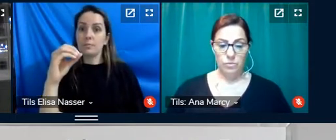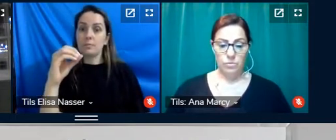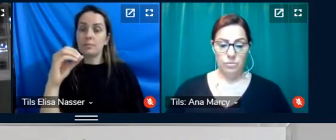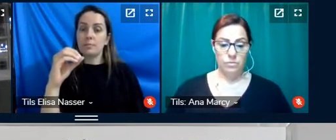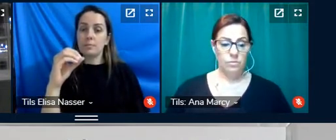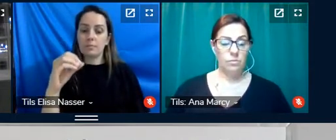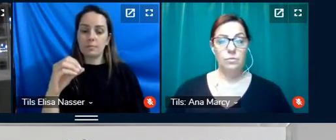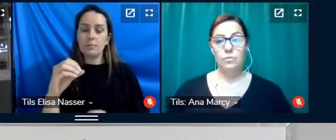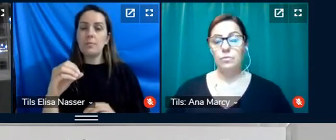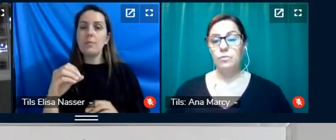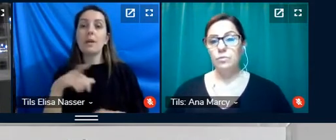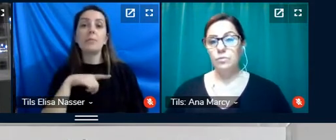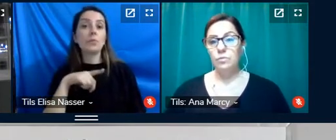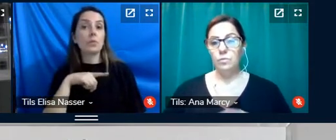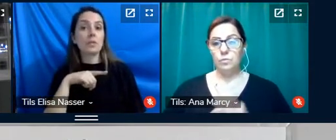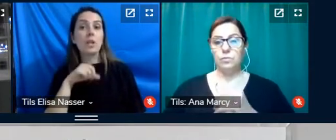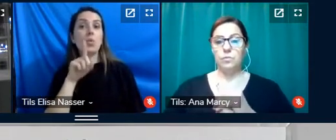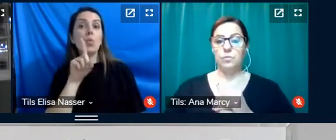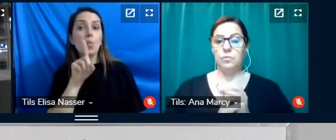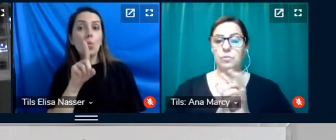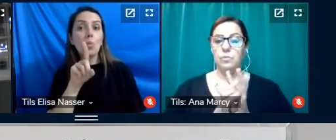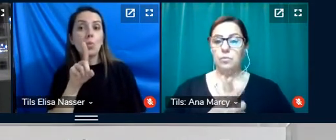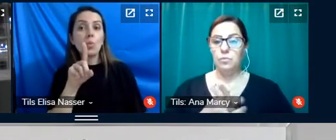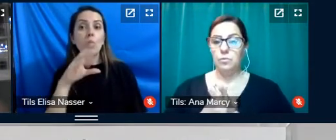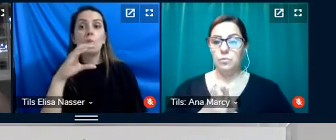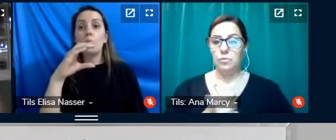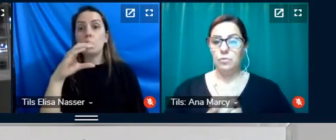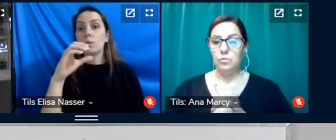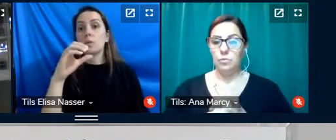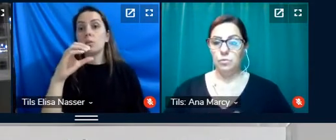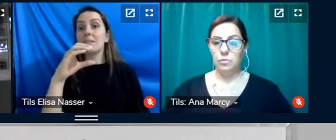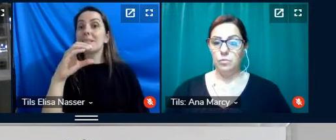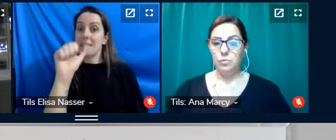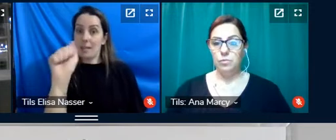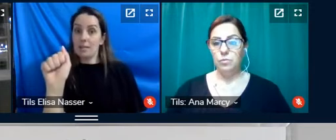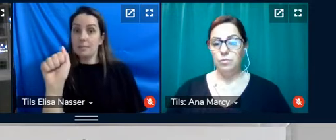Mas como você já tem um dos catetos, você até poderia